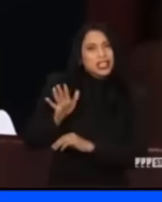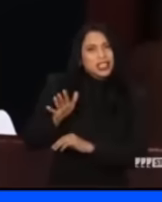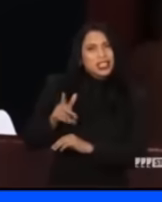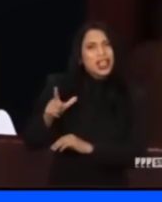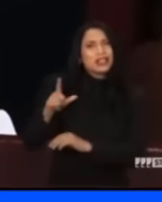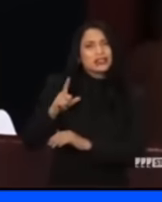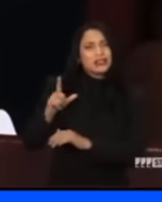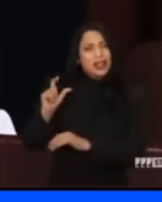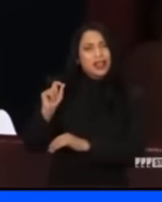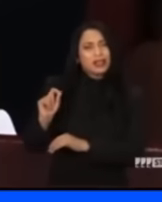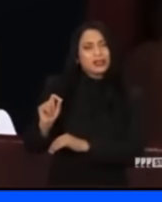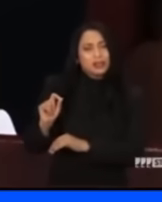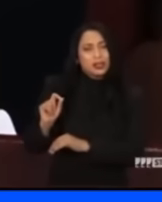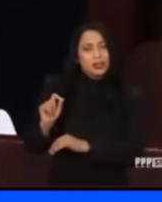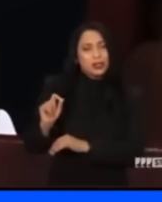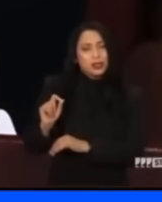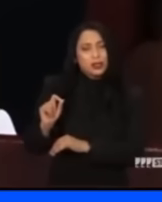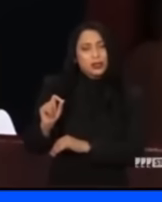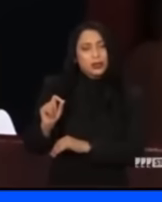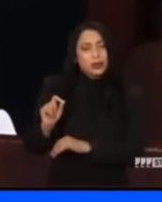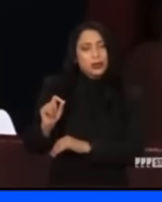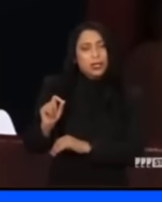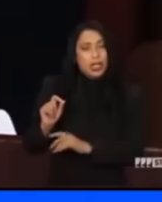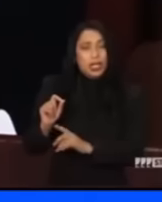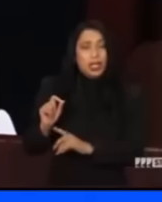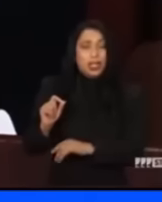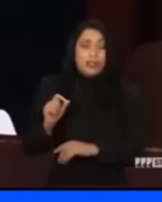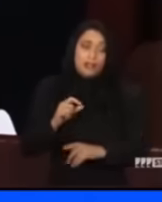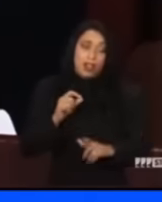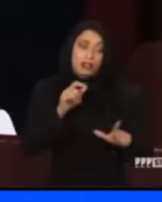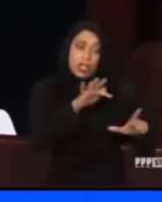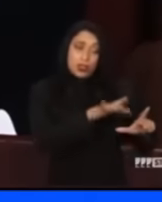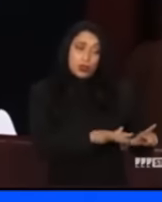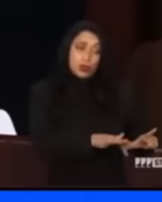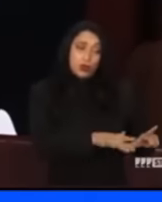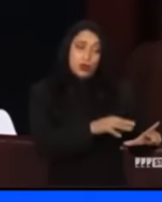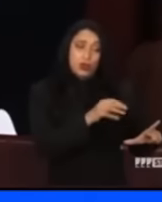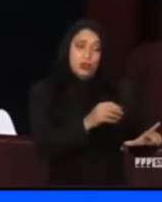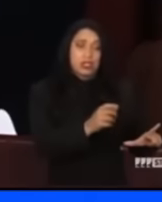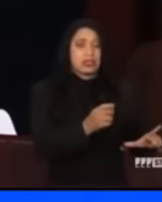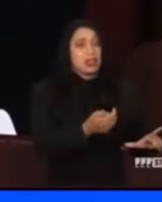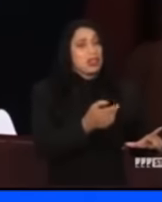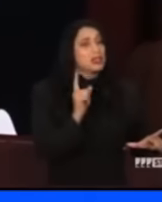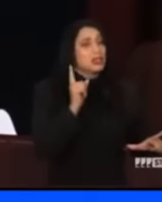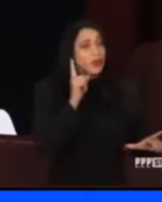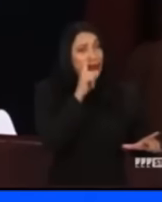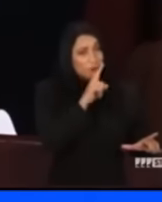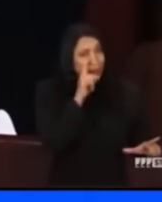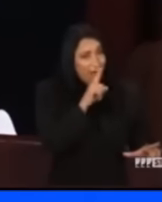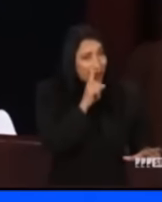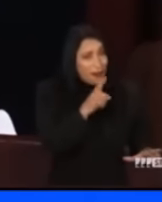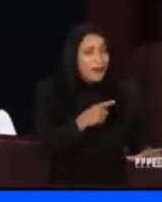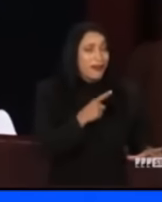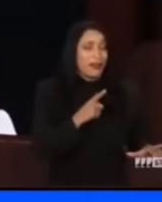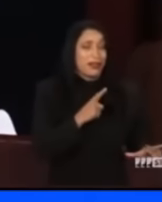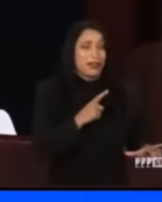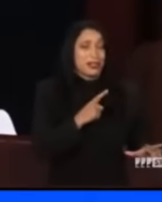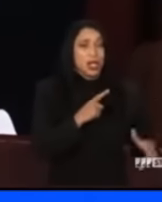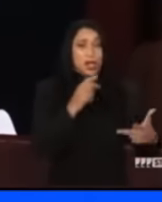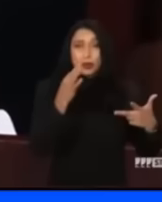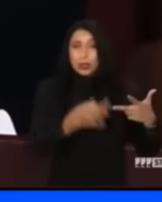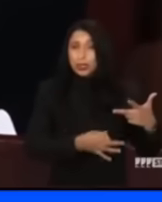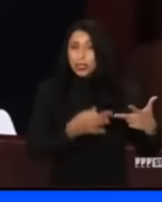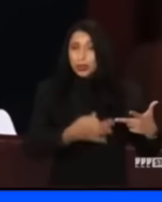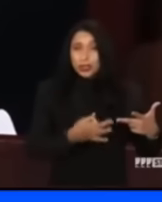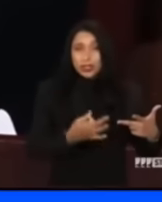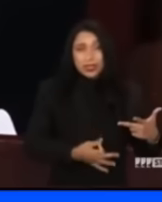insiste na vulnerabilidade das urnas eletrônicas, deslegitimando o Poder Judiciário e a